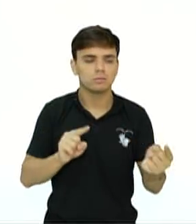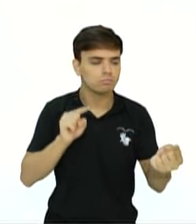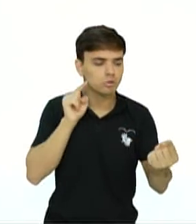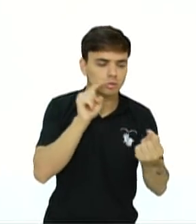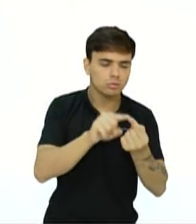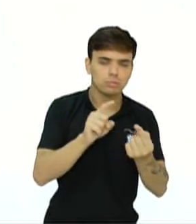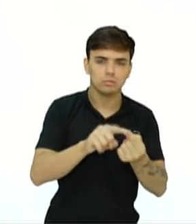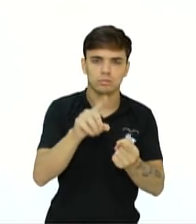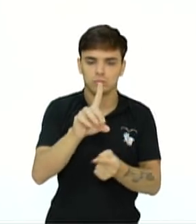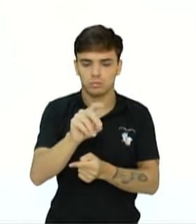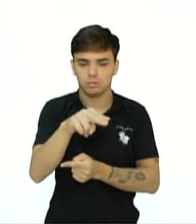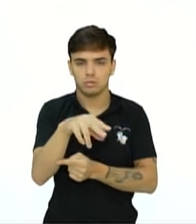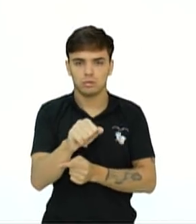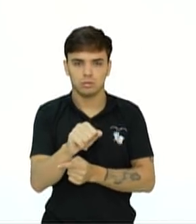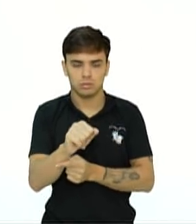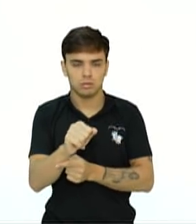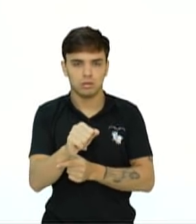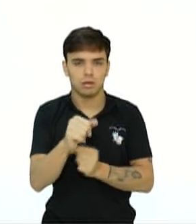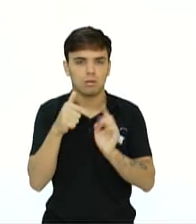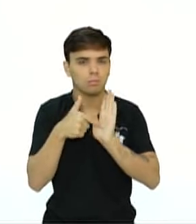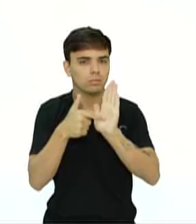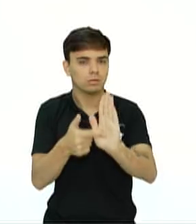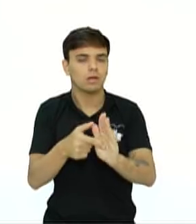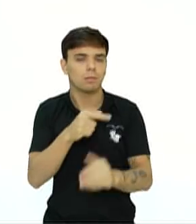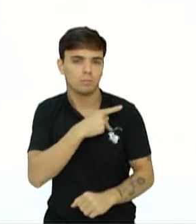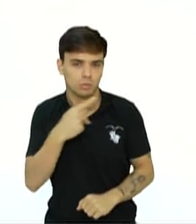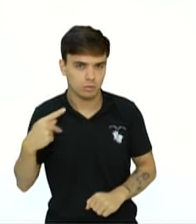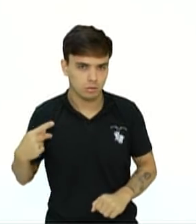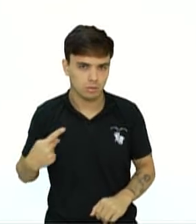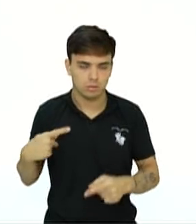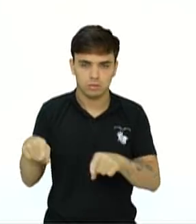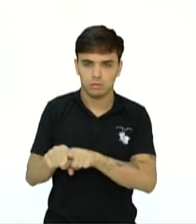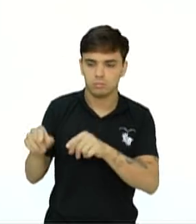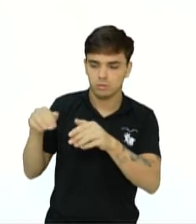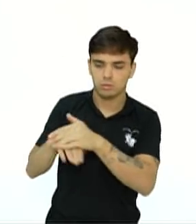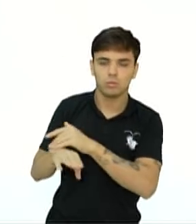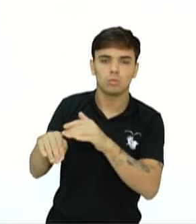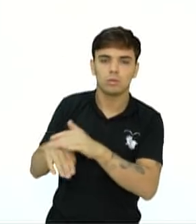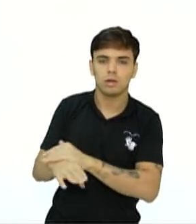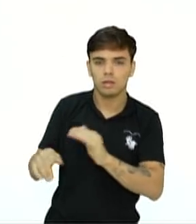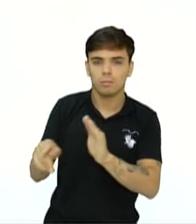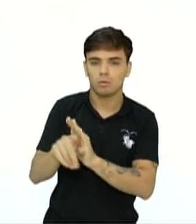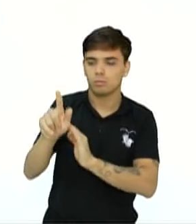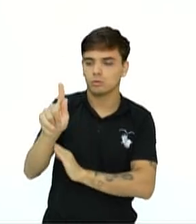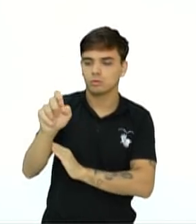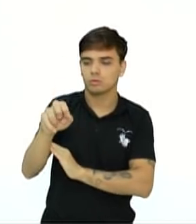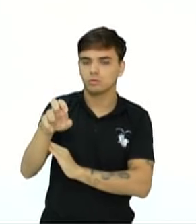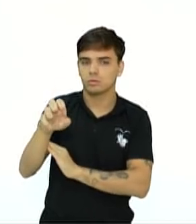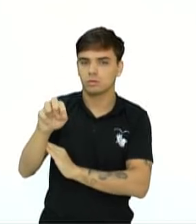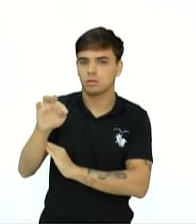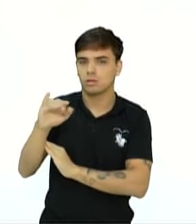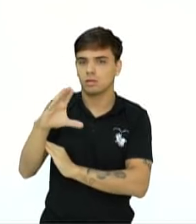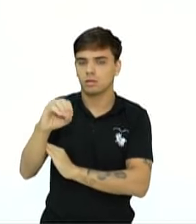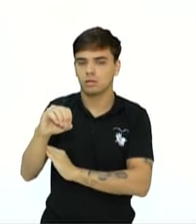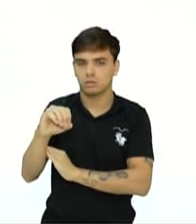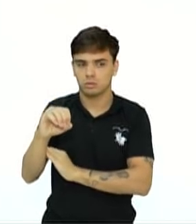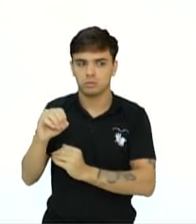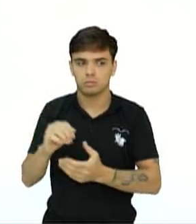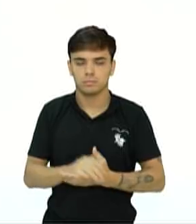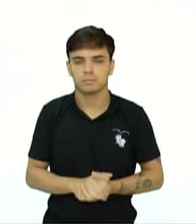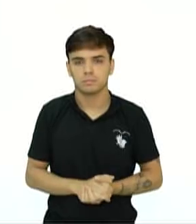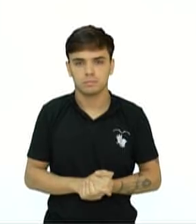é comandar a síntese de proteínas e também armazenar o material genético, tá certo? Essa é a função do